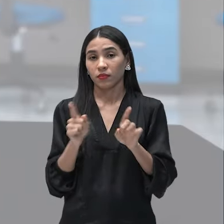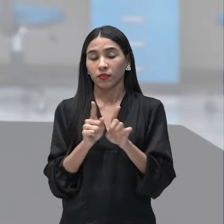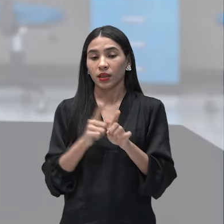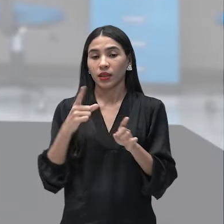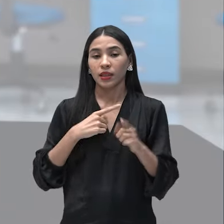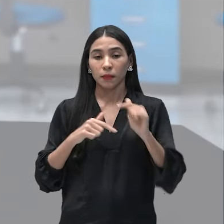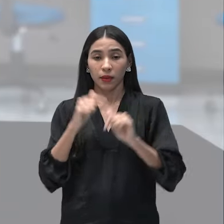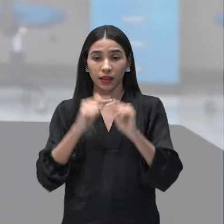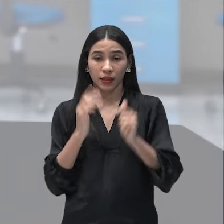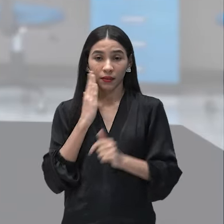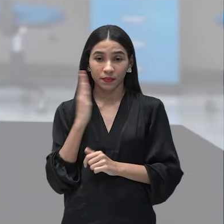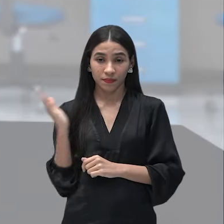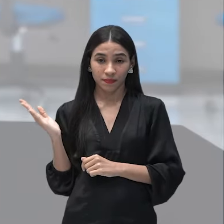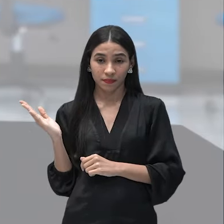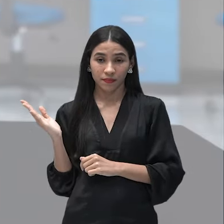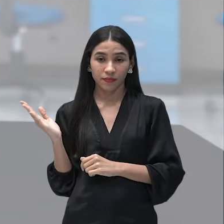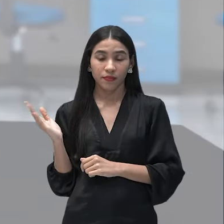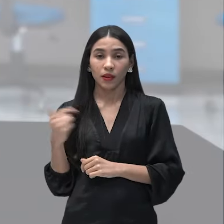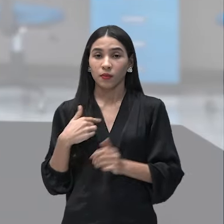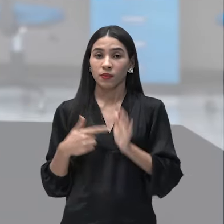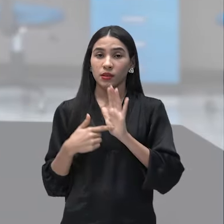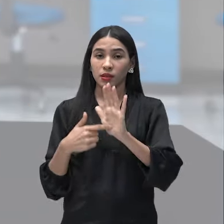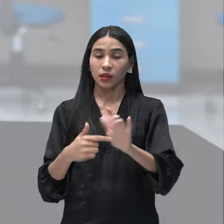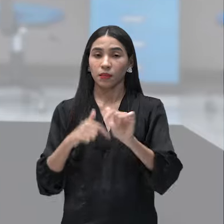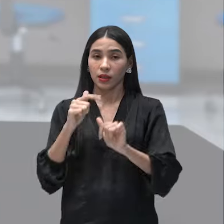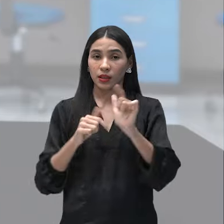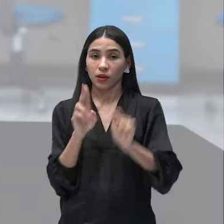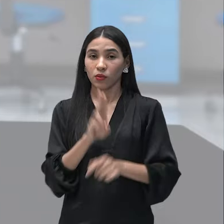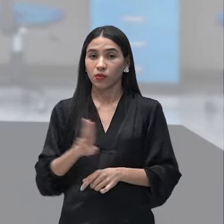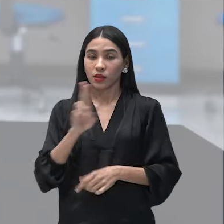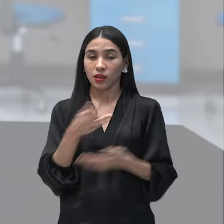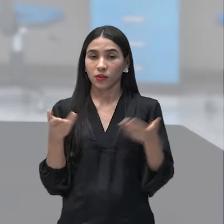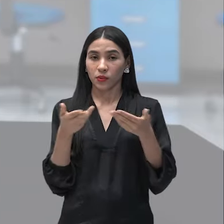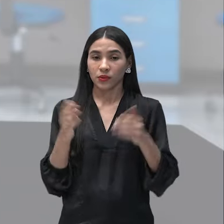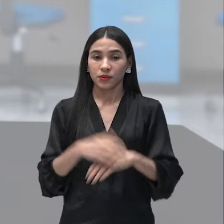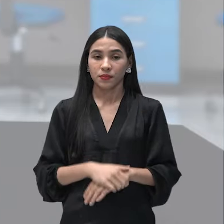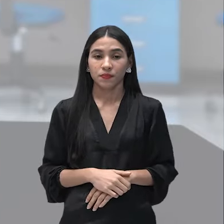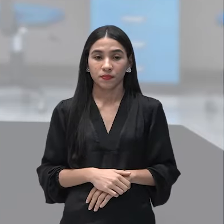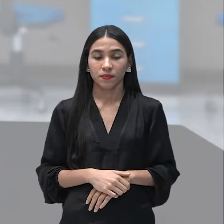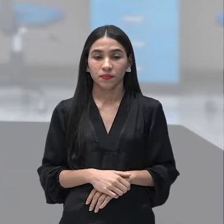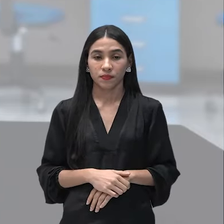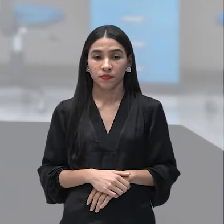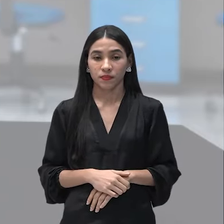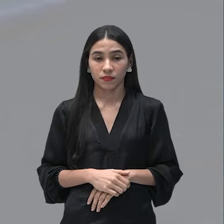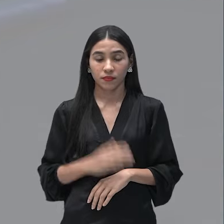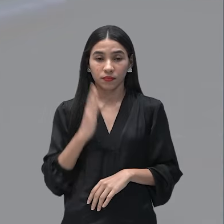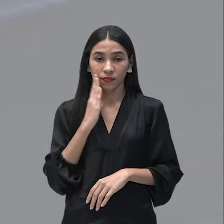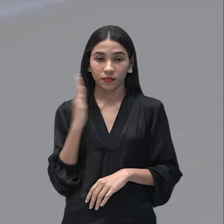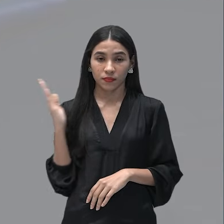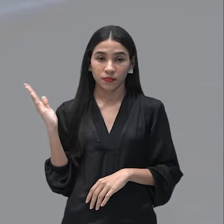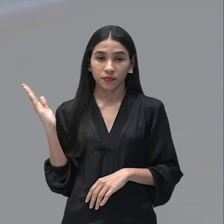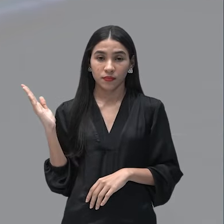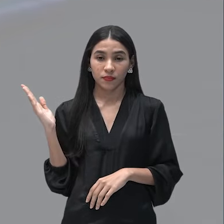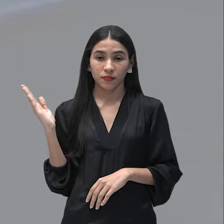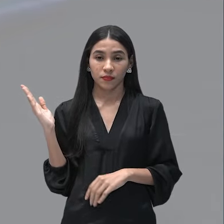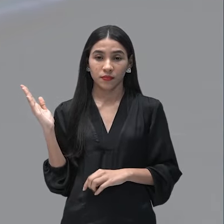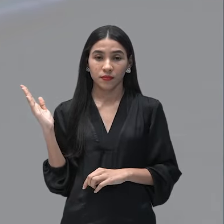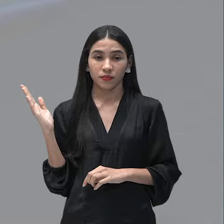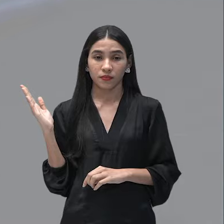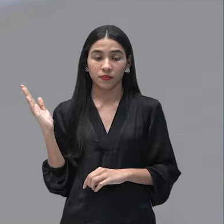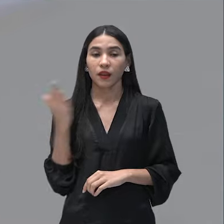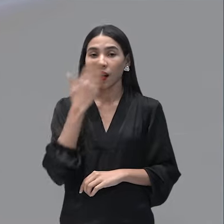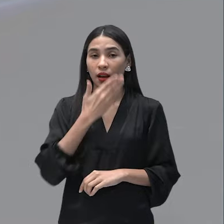alguns materiais. Vou mostrar para vocês o material que será utilizado nesse experimento. Temos aqui o açúcar.